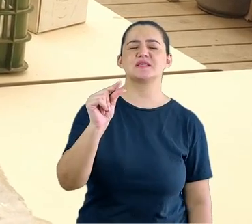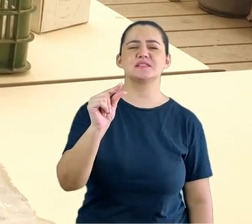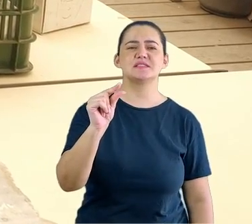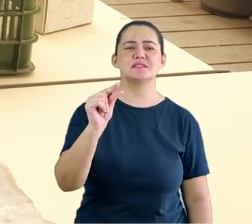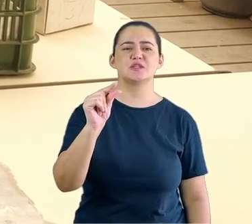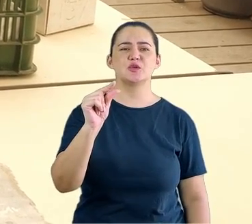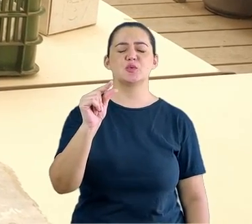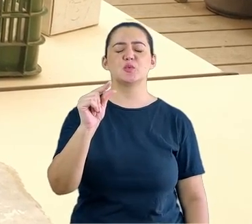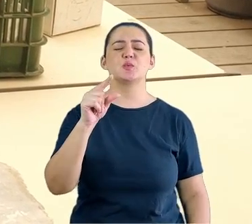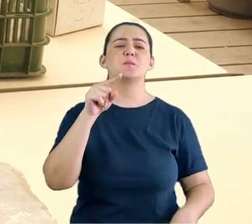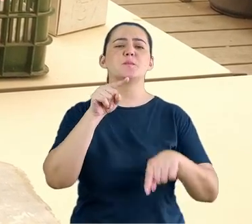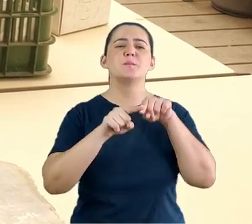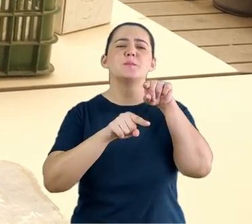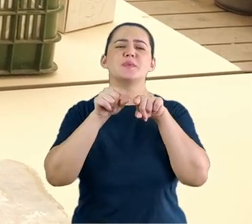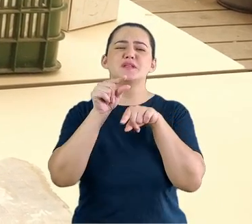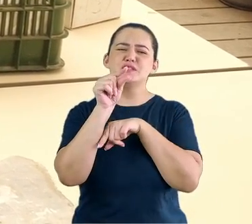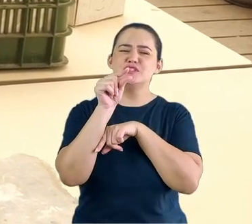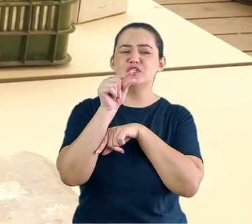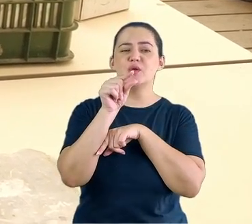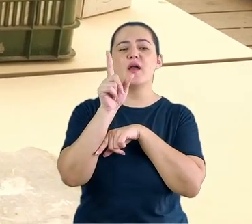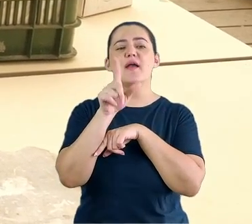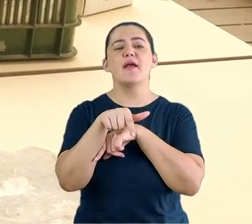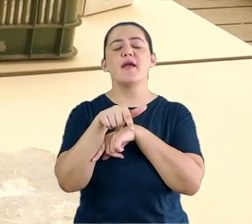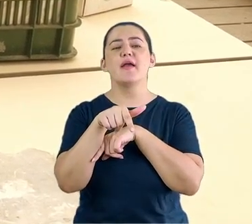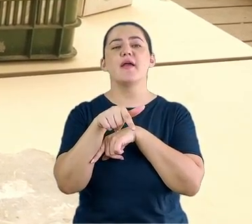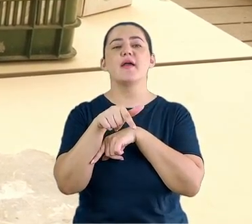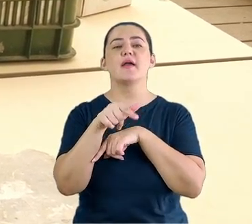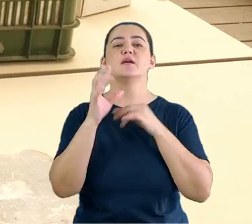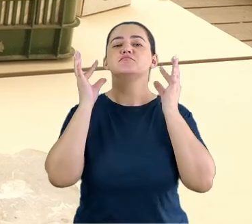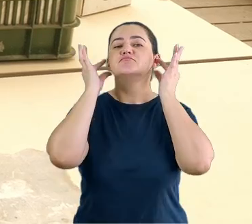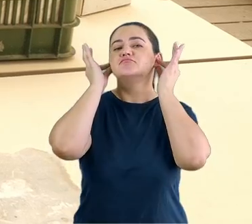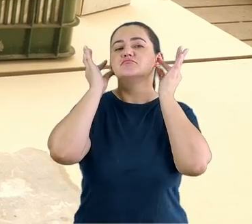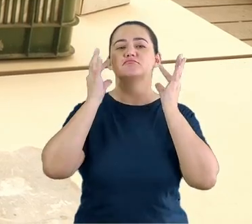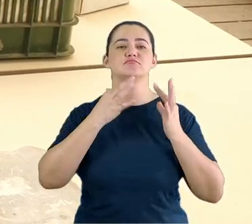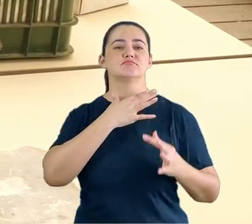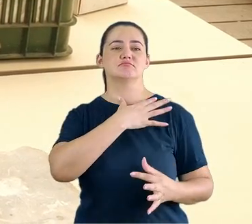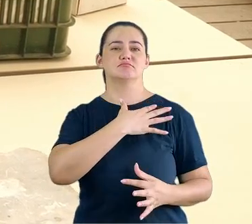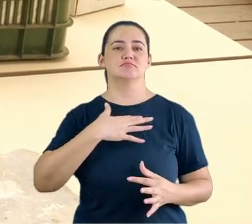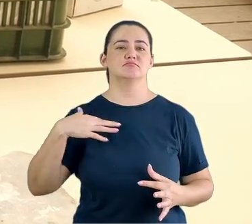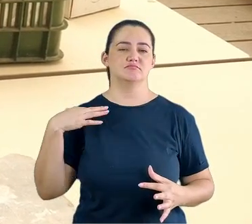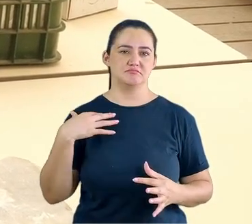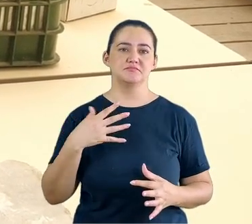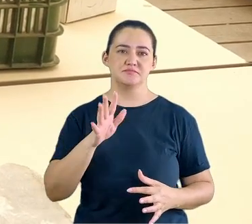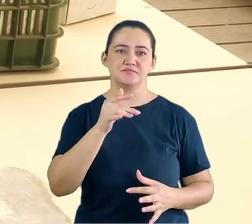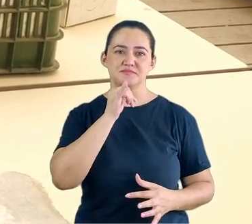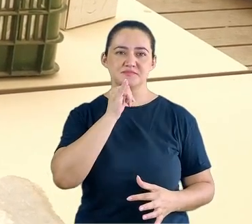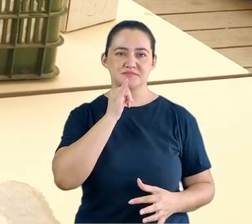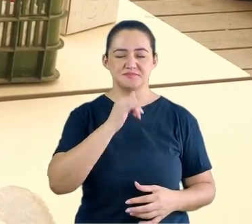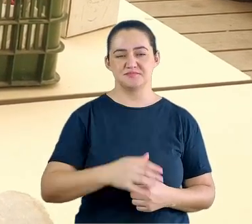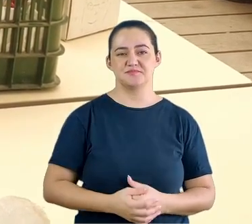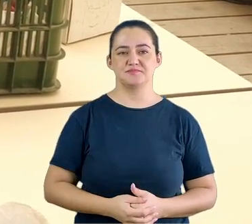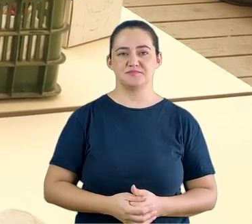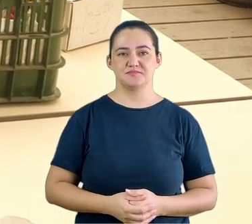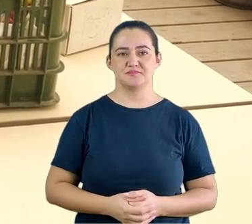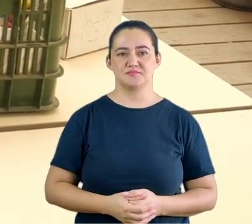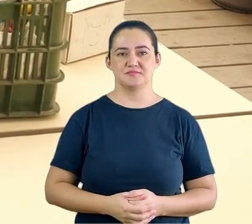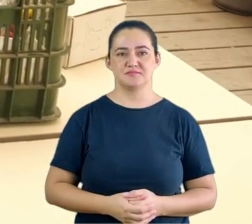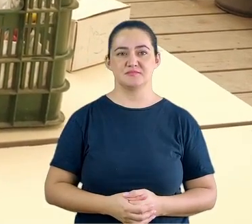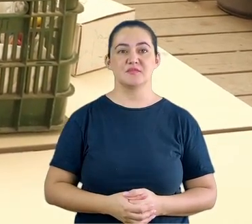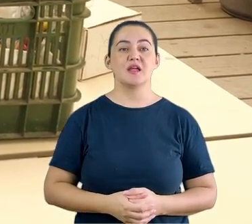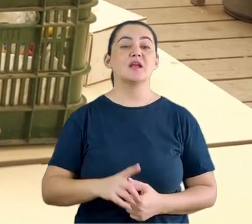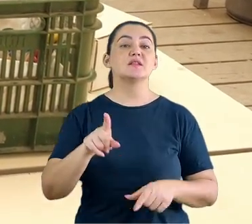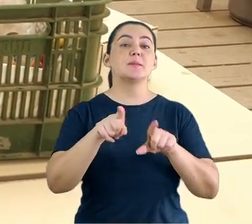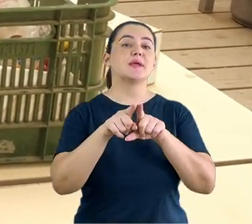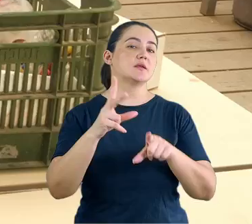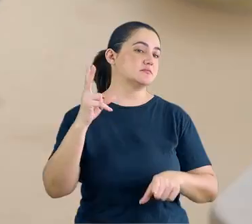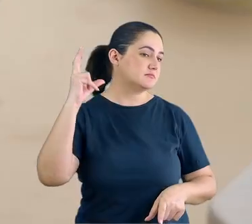pedaço aqui de elementos que mostram os adornos femininos. Isso aqui é uma ponta de presilha